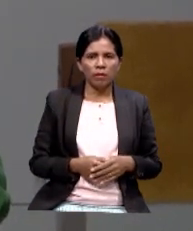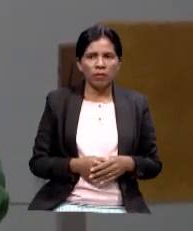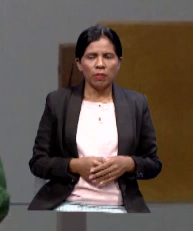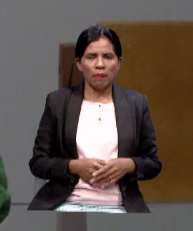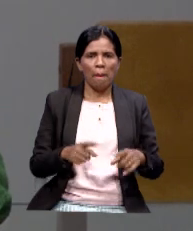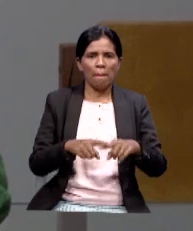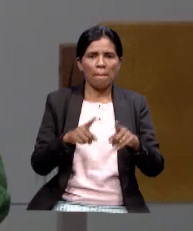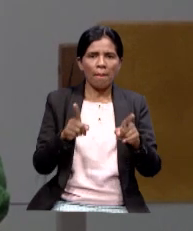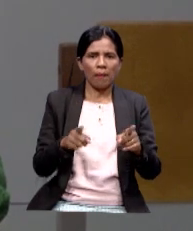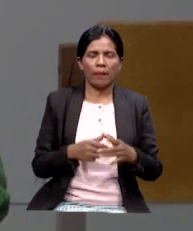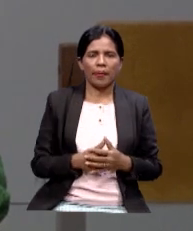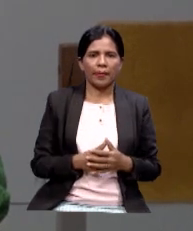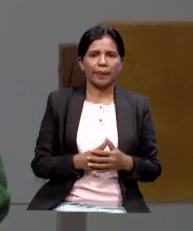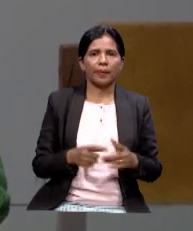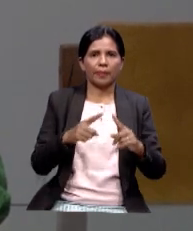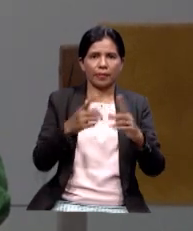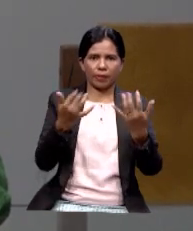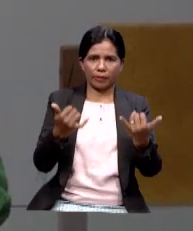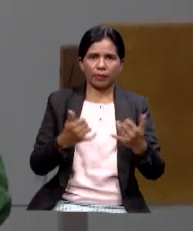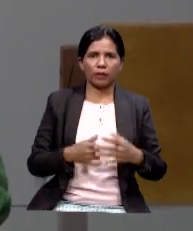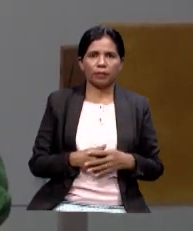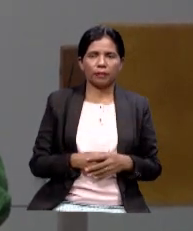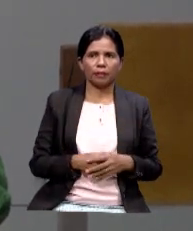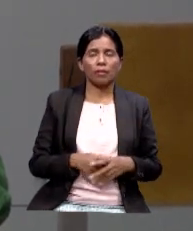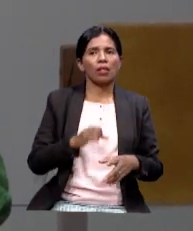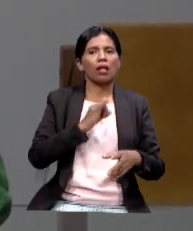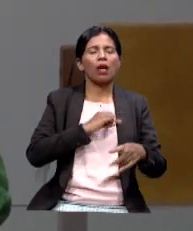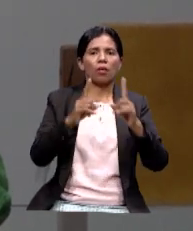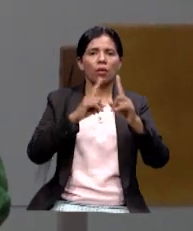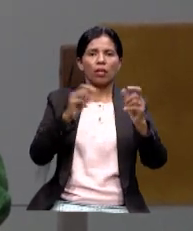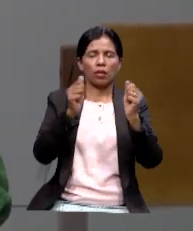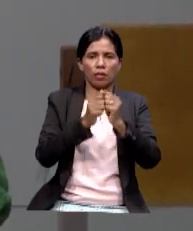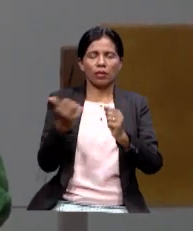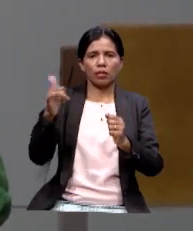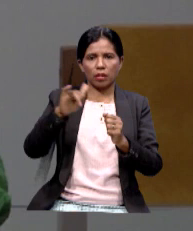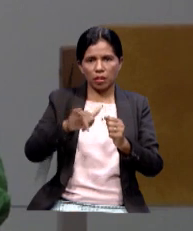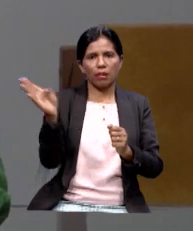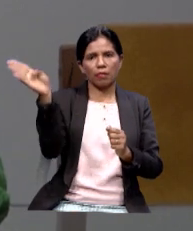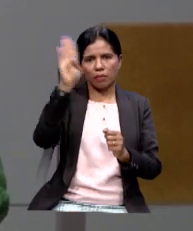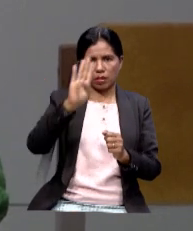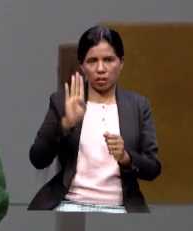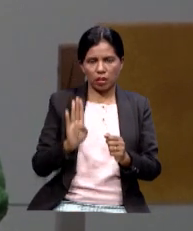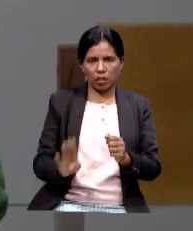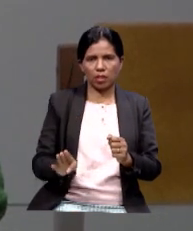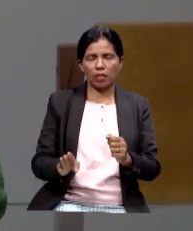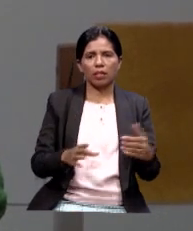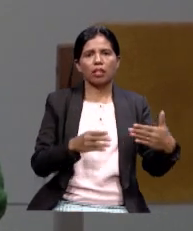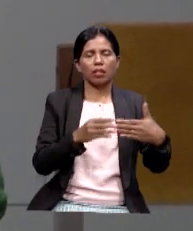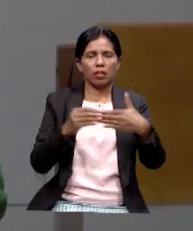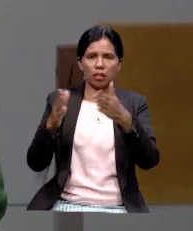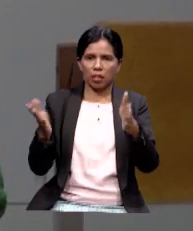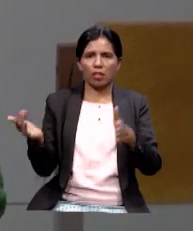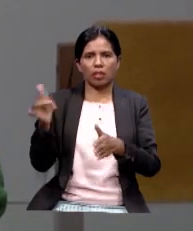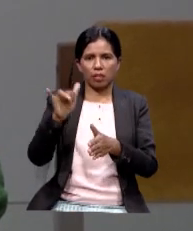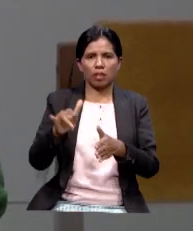mas, apesar de ir a né, acolher o Ciro, o Brasil, autoridade de Ciro, a gente acolher tanto